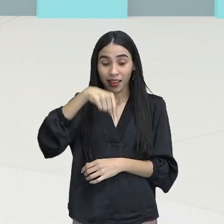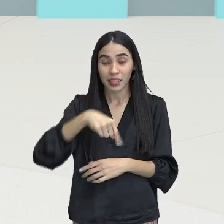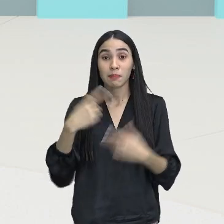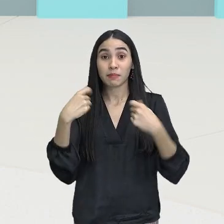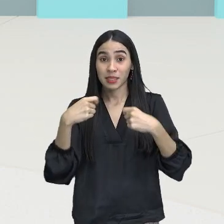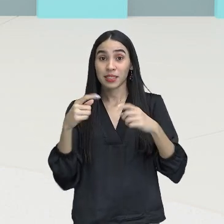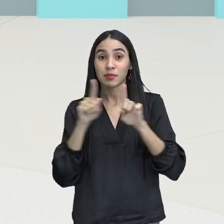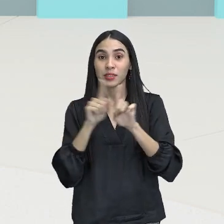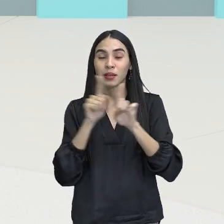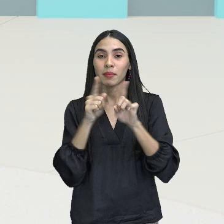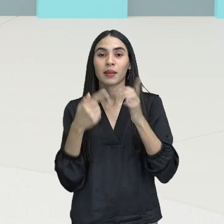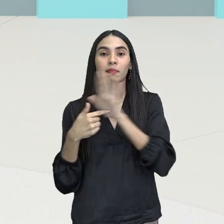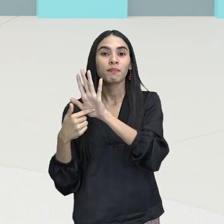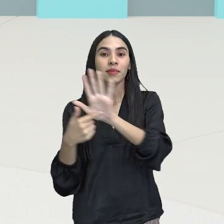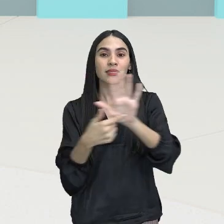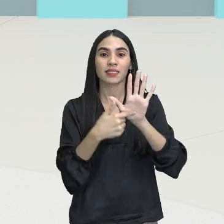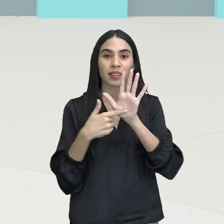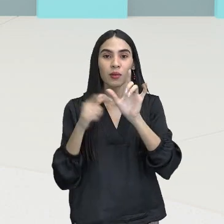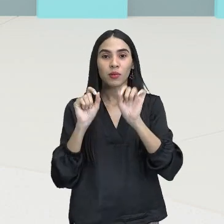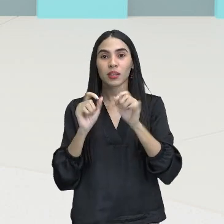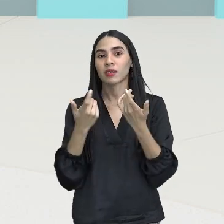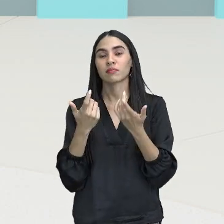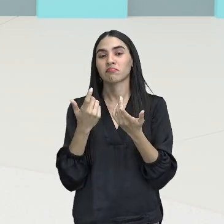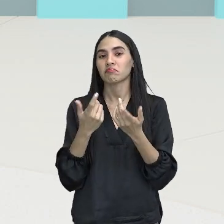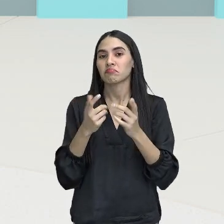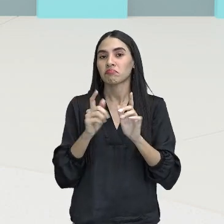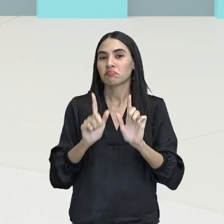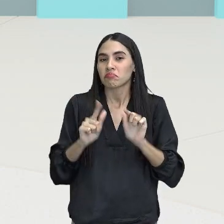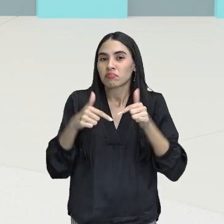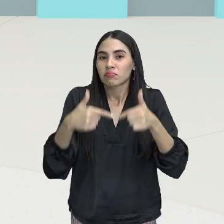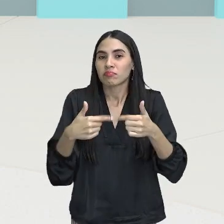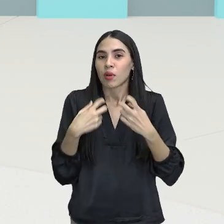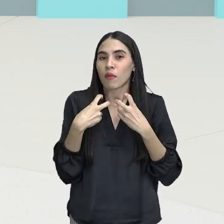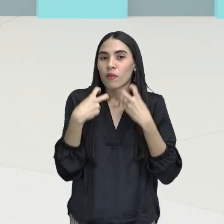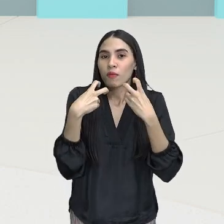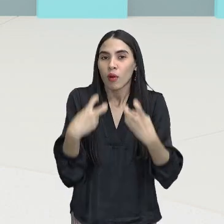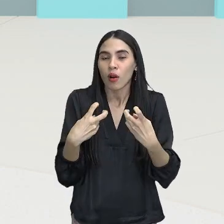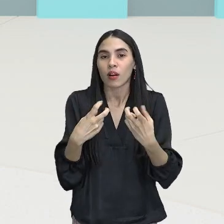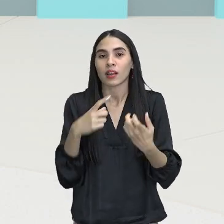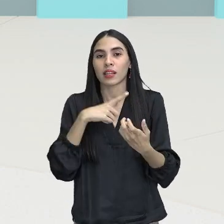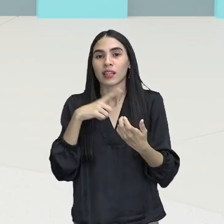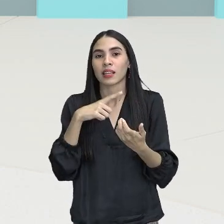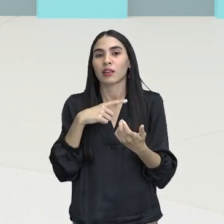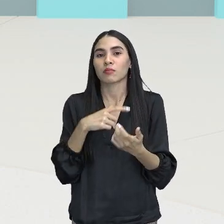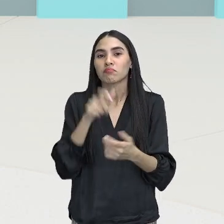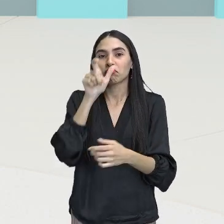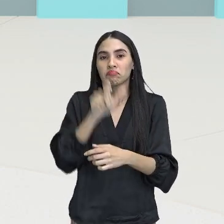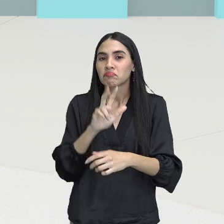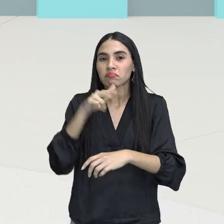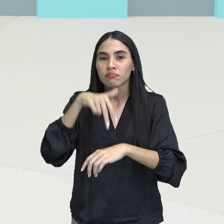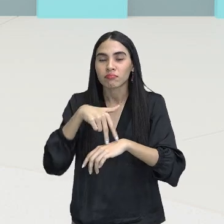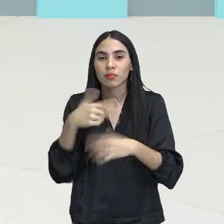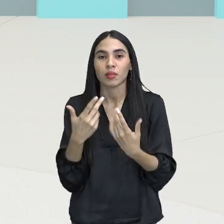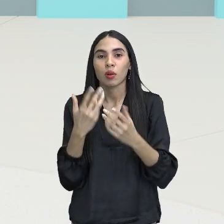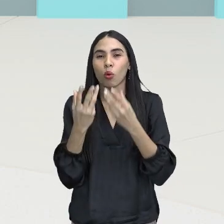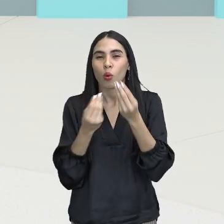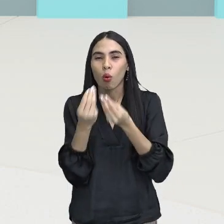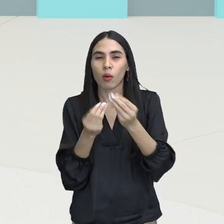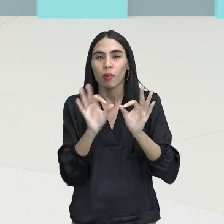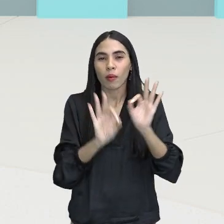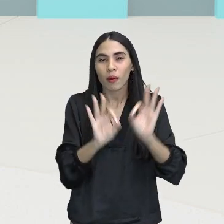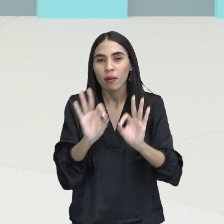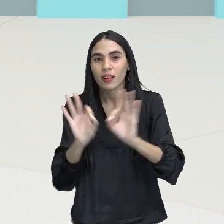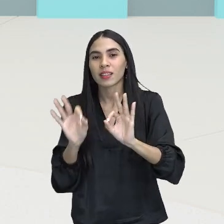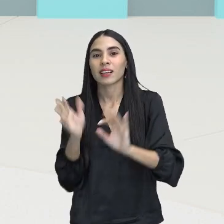precisamos também trazer uma imposição de voz, ter aqui uma colocação em cena, saber